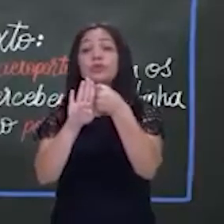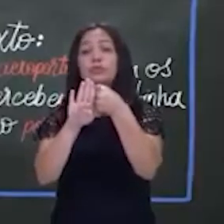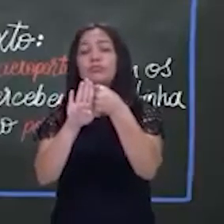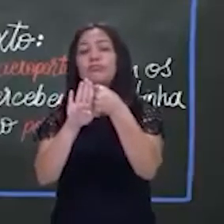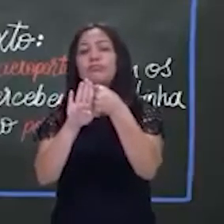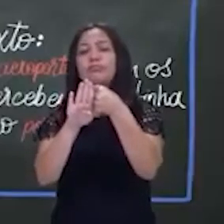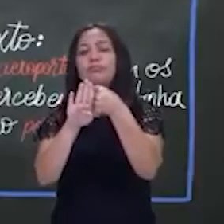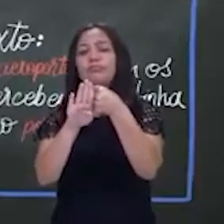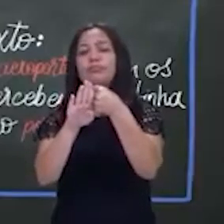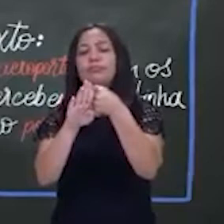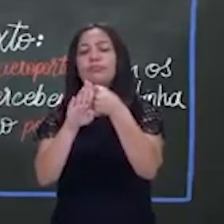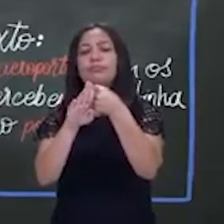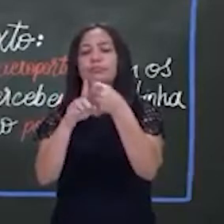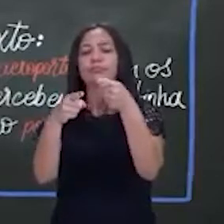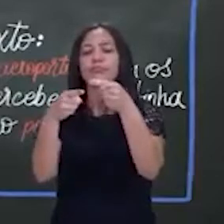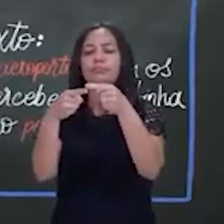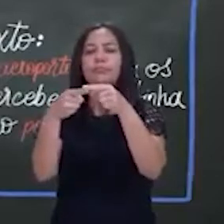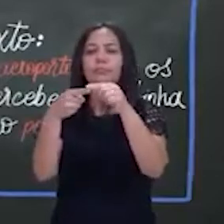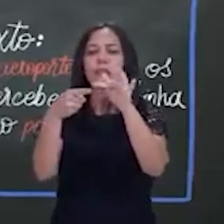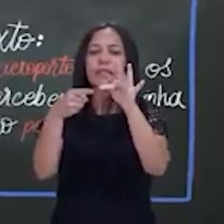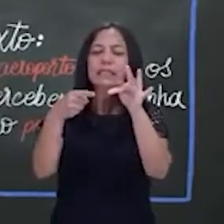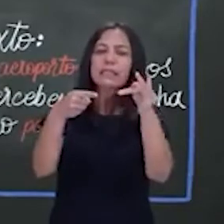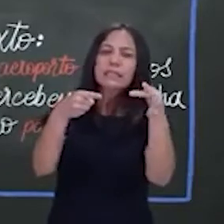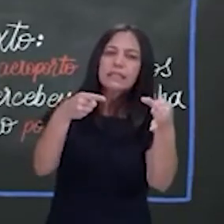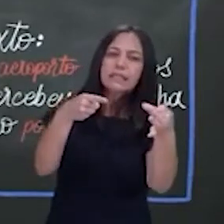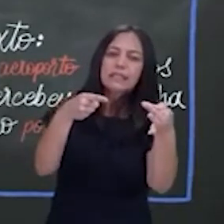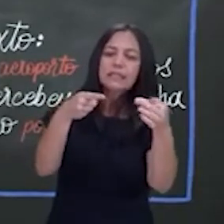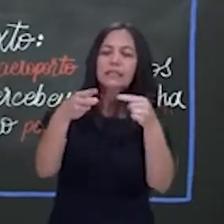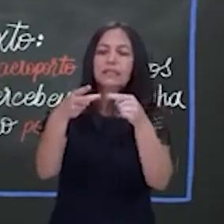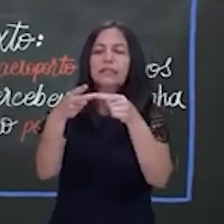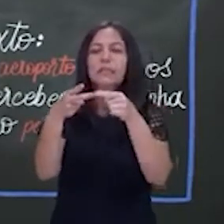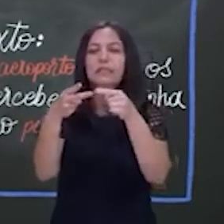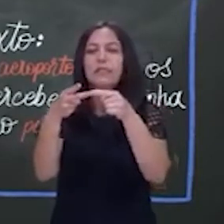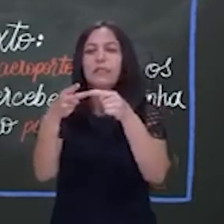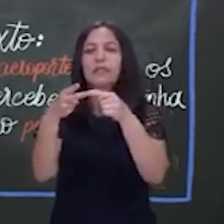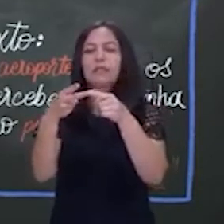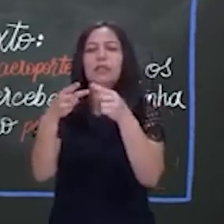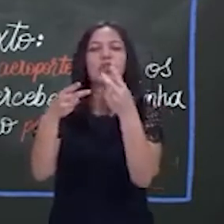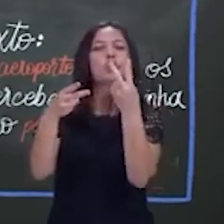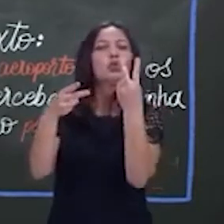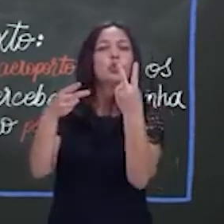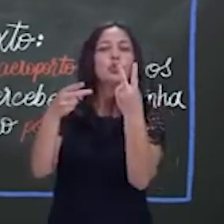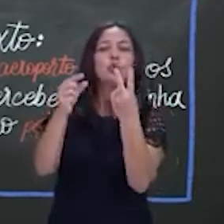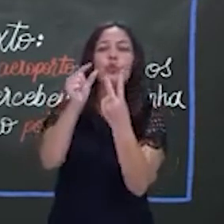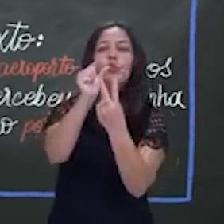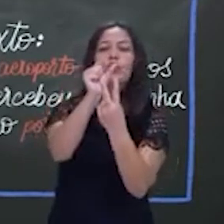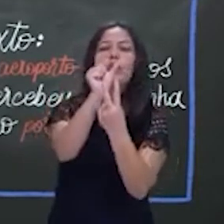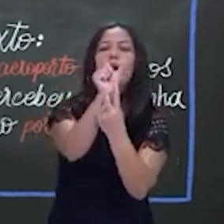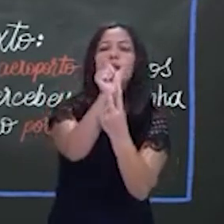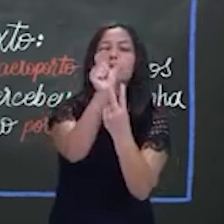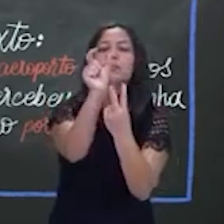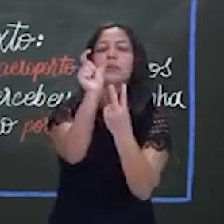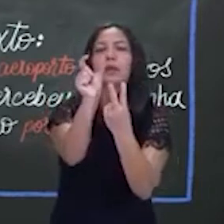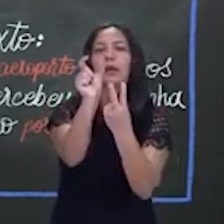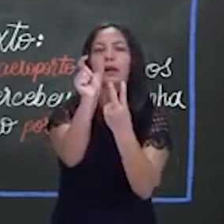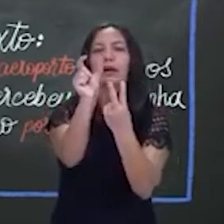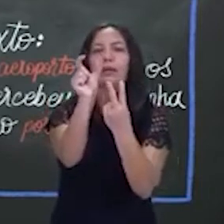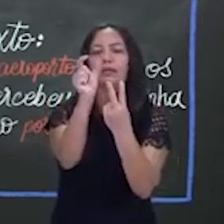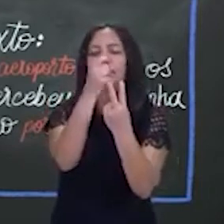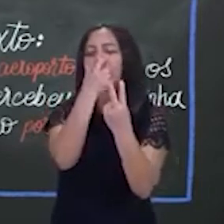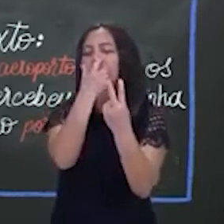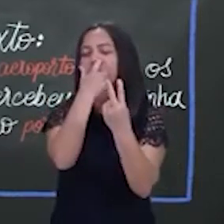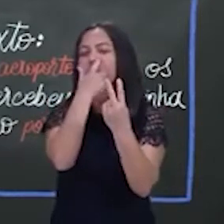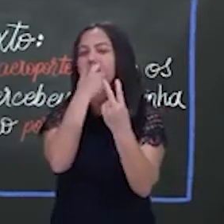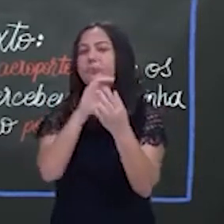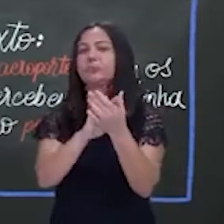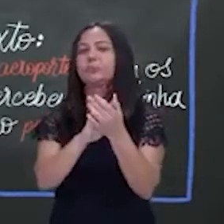distinção muito bacana, que é a distinção entre simples e composto. Tem gente que acha que essa distinção é só entre o substantivo ser composto por